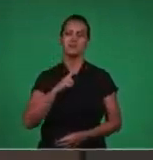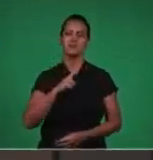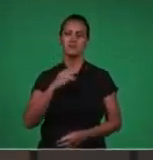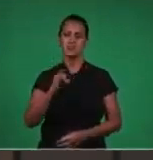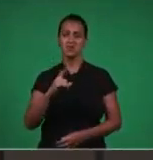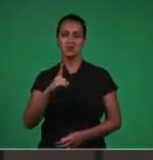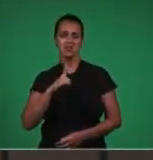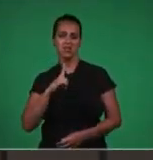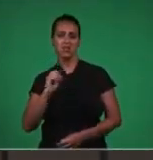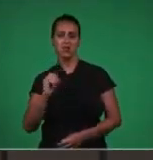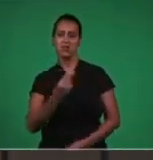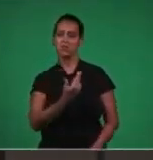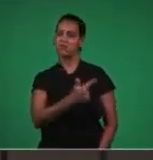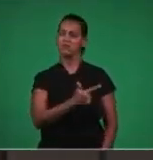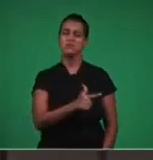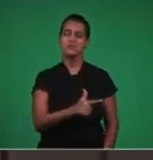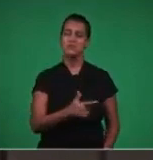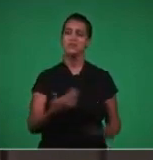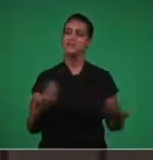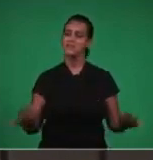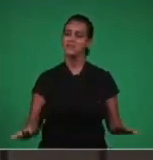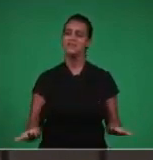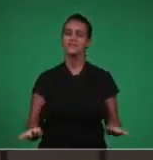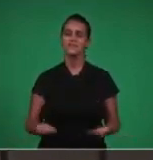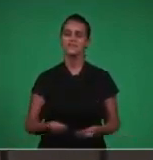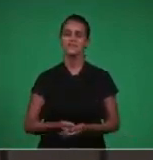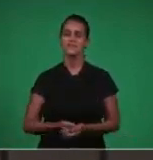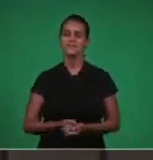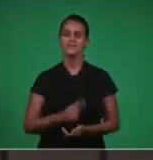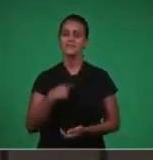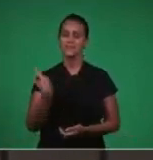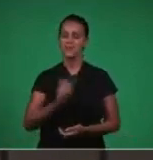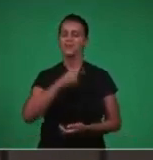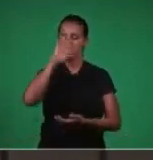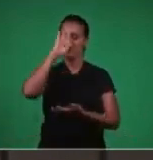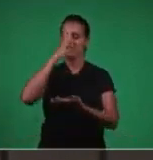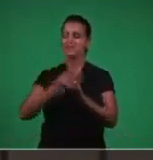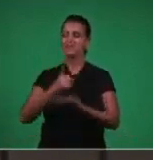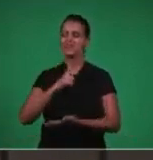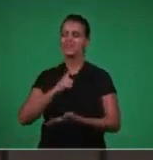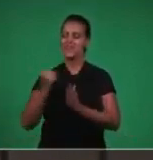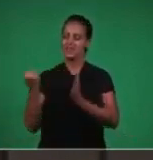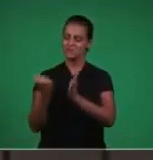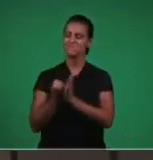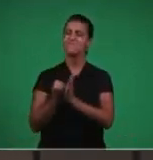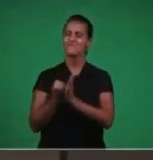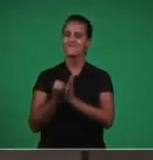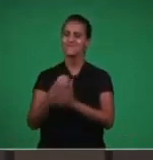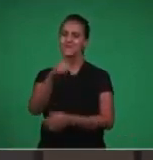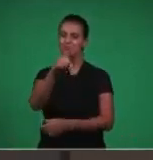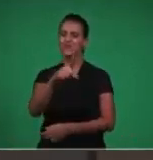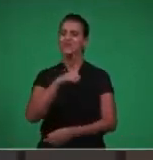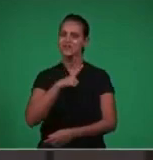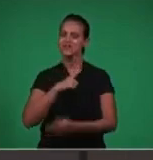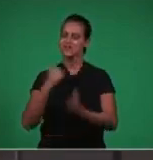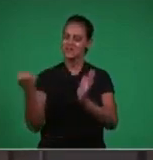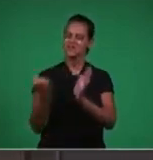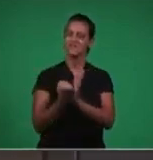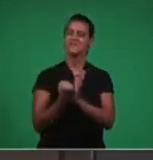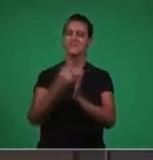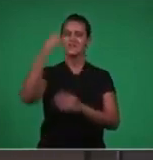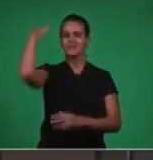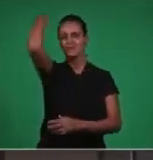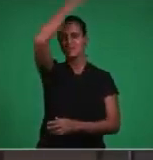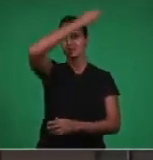mas nós cremos que estamos selados, que você está selado com o Espírito Santo da